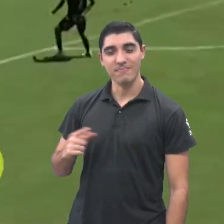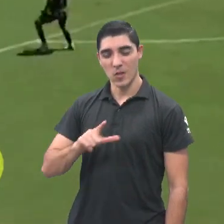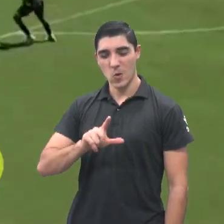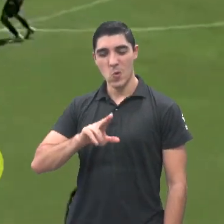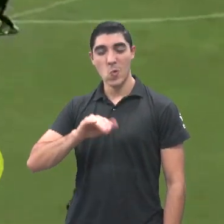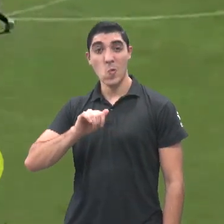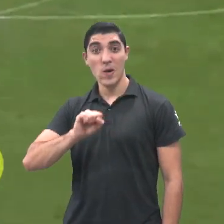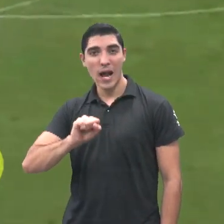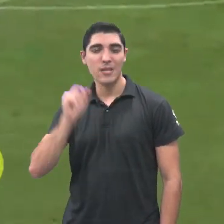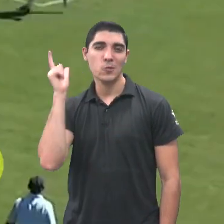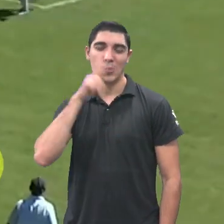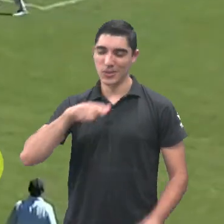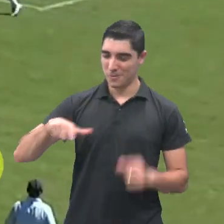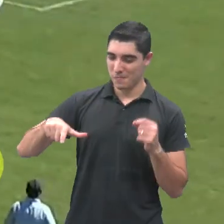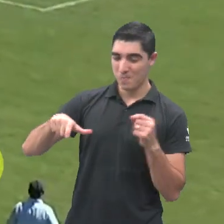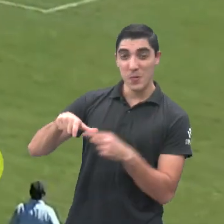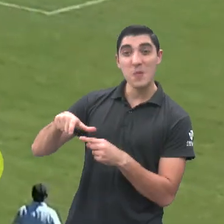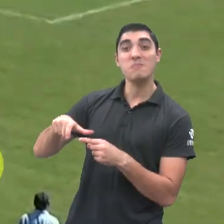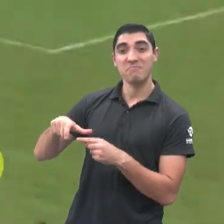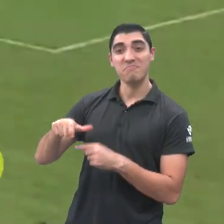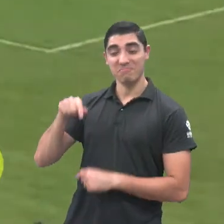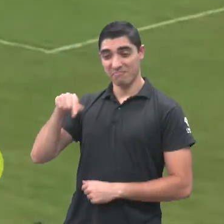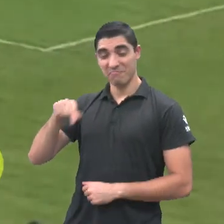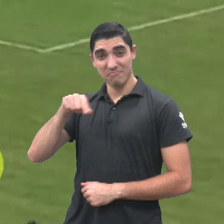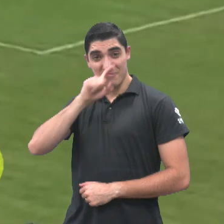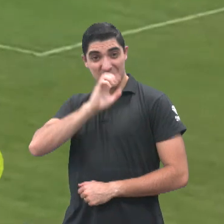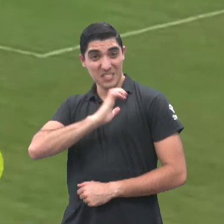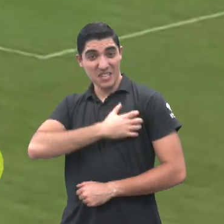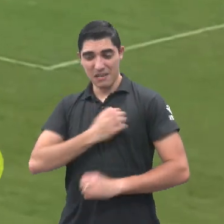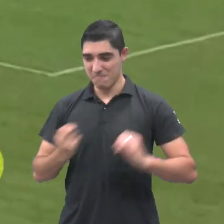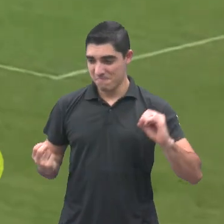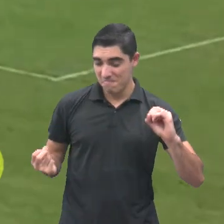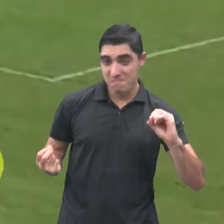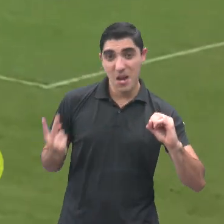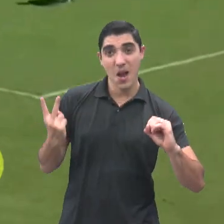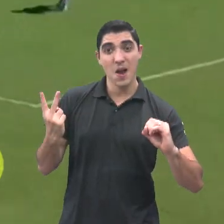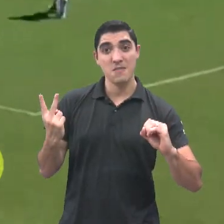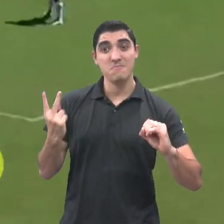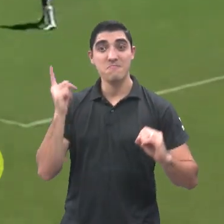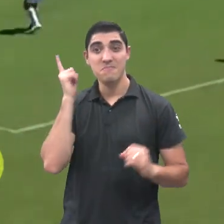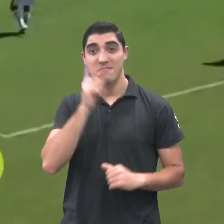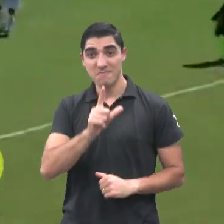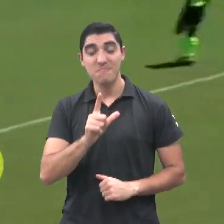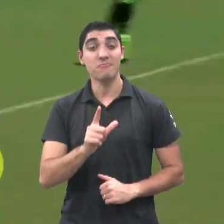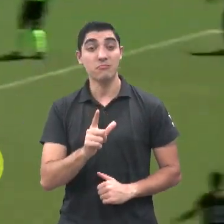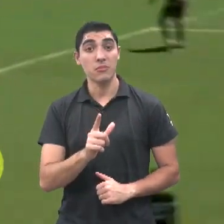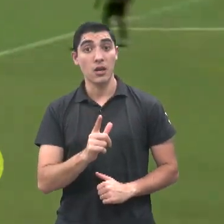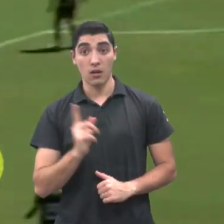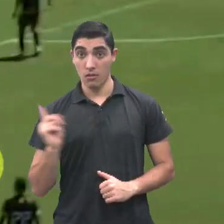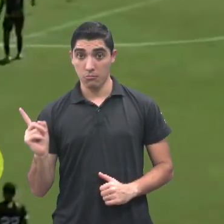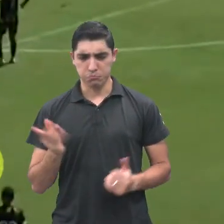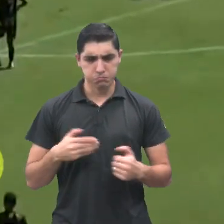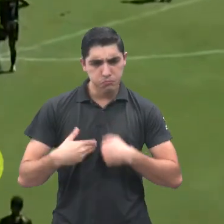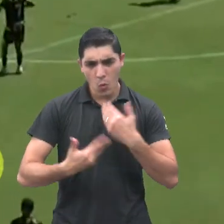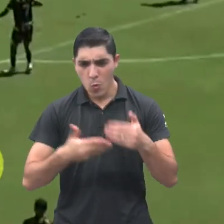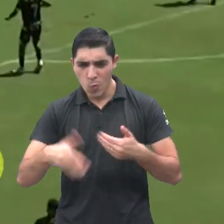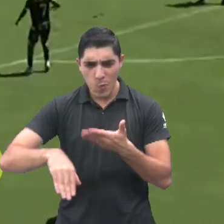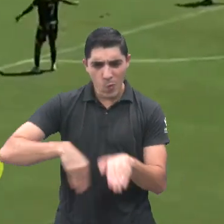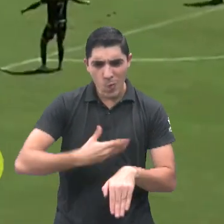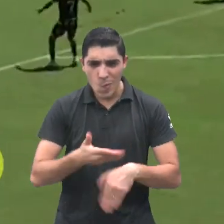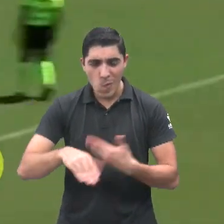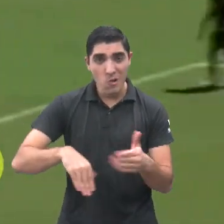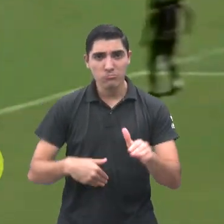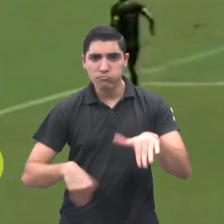primeira fez o dele. Amplia o joseense no Joaquinzão. Depois da boa jogada de Emanuel, Lucas Perninha foi para a